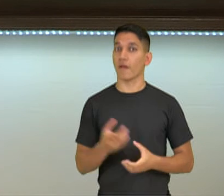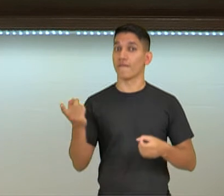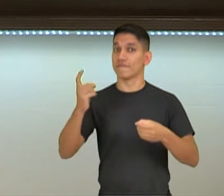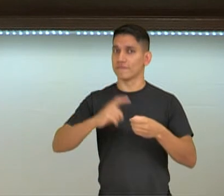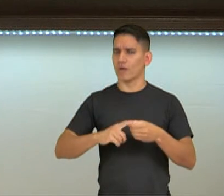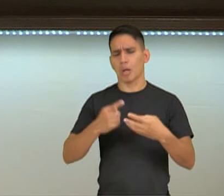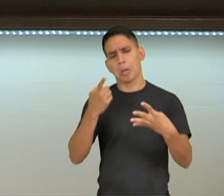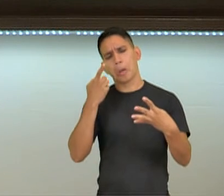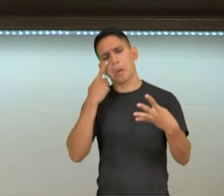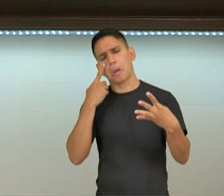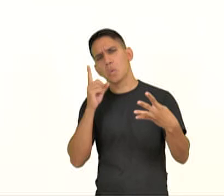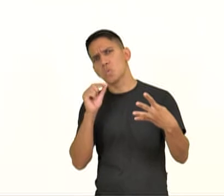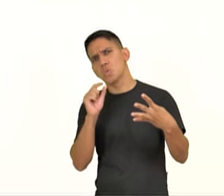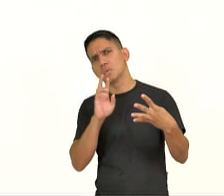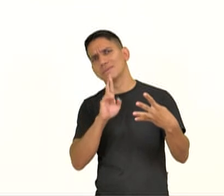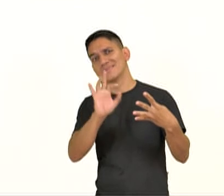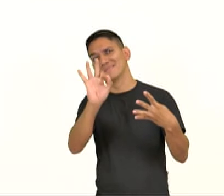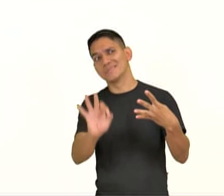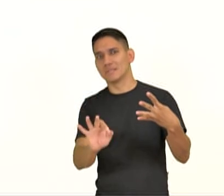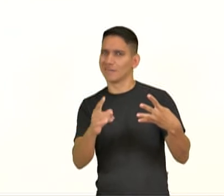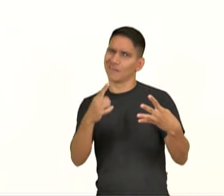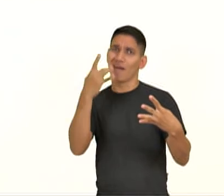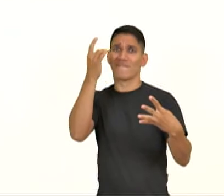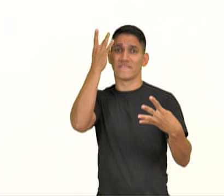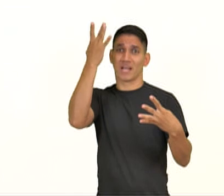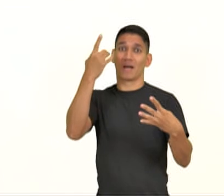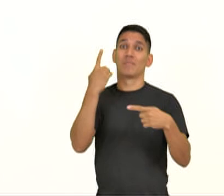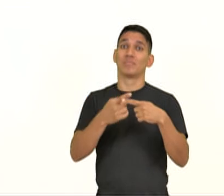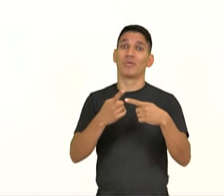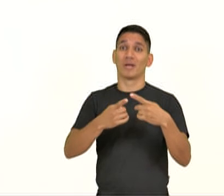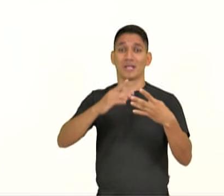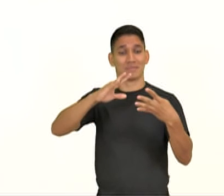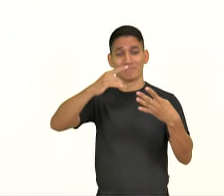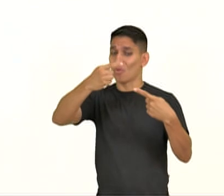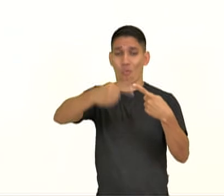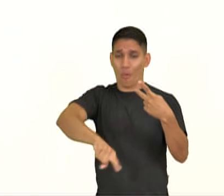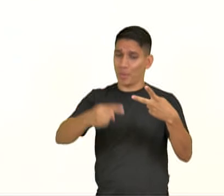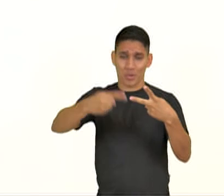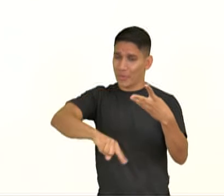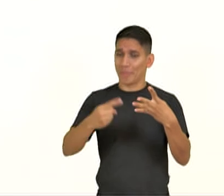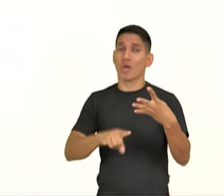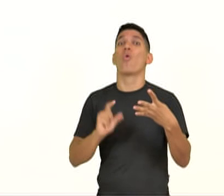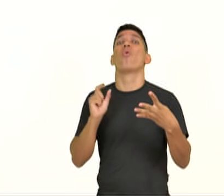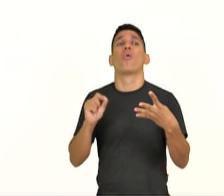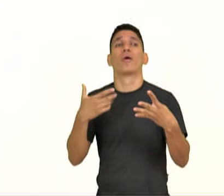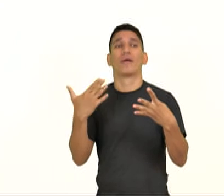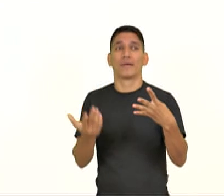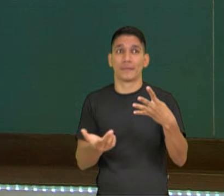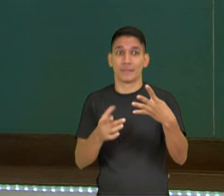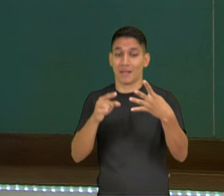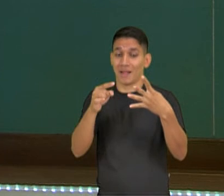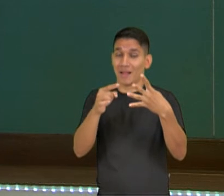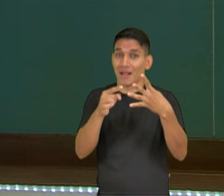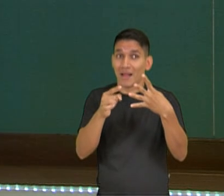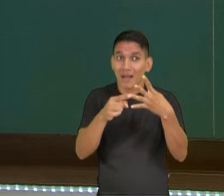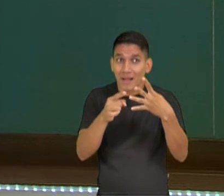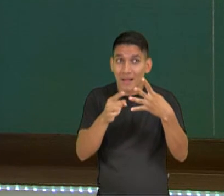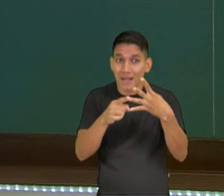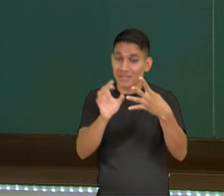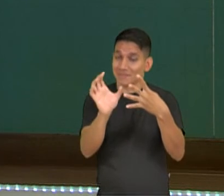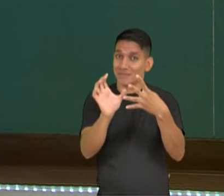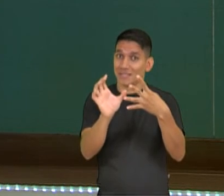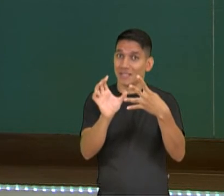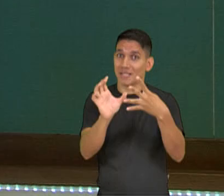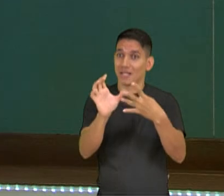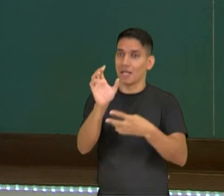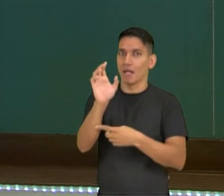Voltamos e vamos ver a resposta correta? Esse estava fácil, por exclusão. Vôo lençol, às vezes vocês não conhecem, mas é aquele vôlei utilizando o